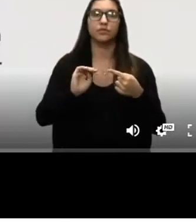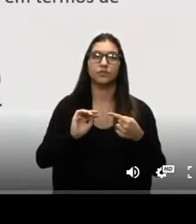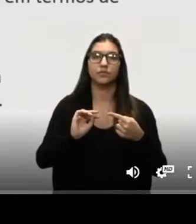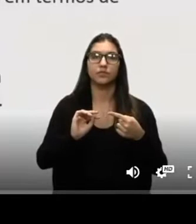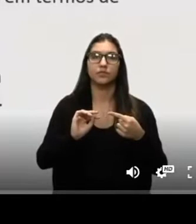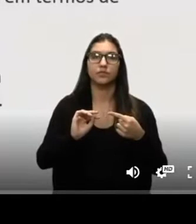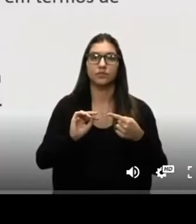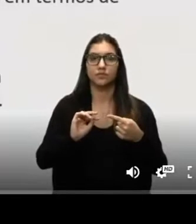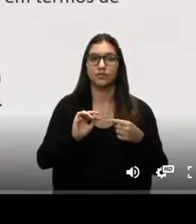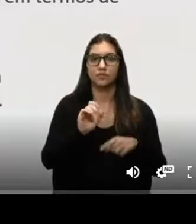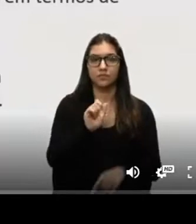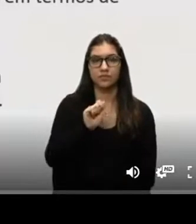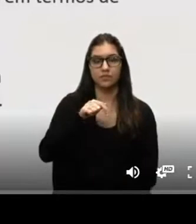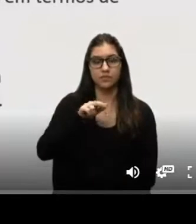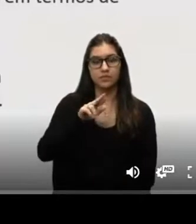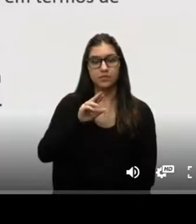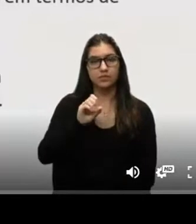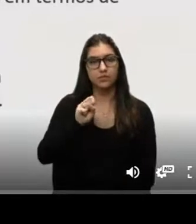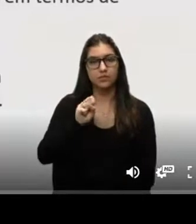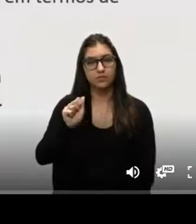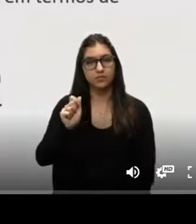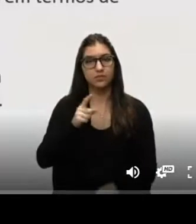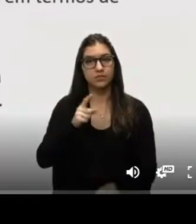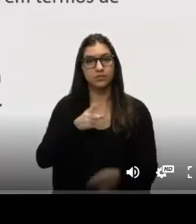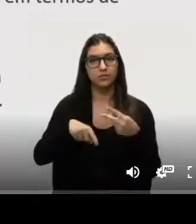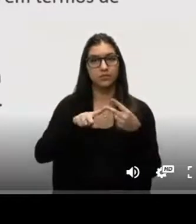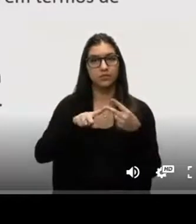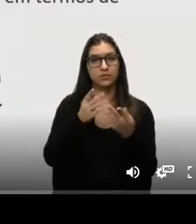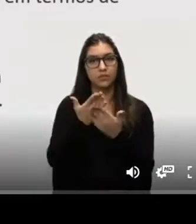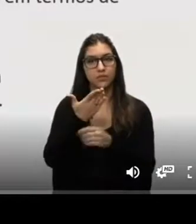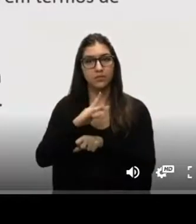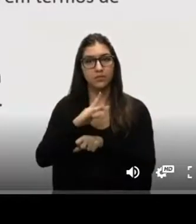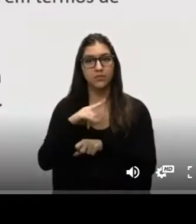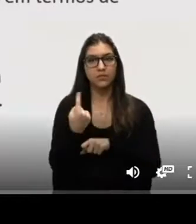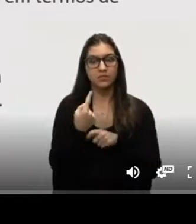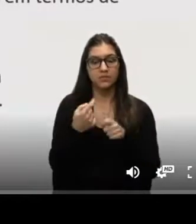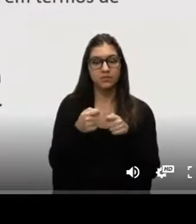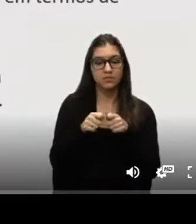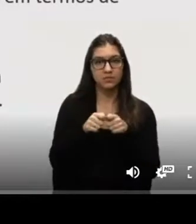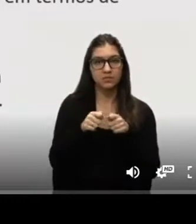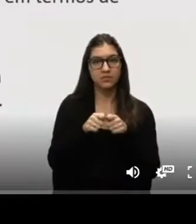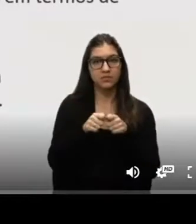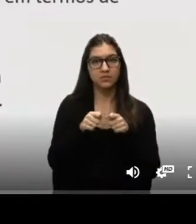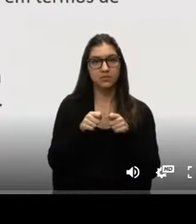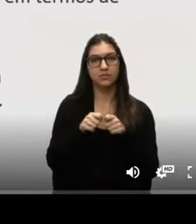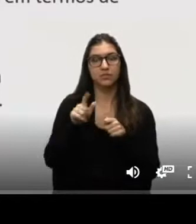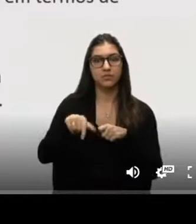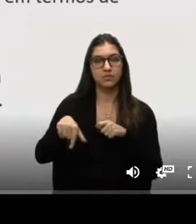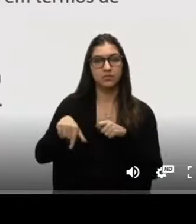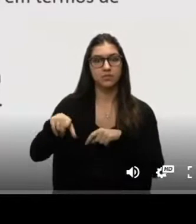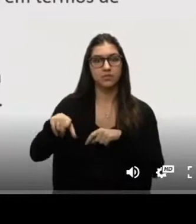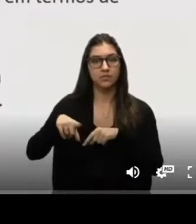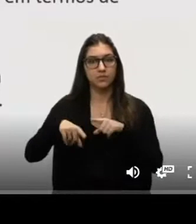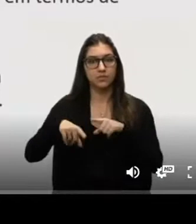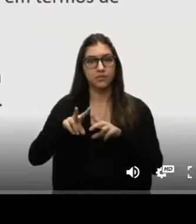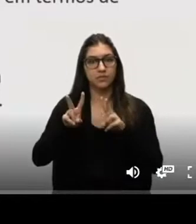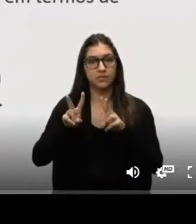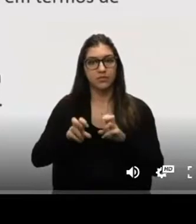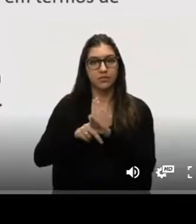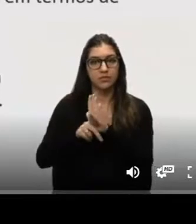reações e soluções aquosas. A segunda aula prática, nós trabalhamos com os estados físicos da matéria, trabalhamos com